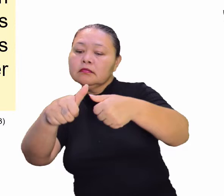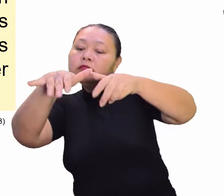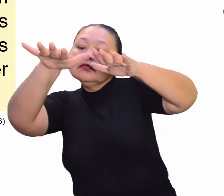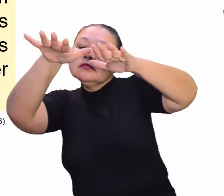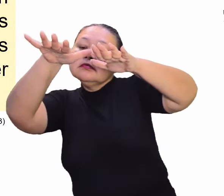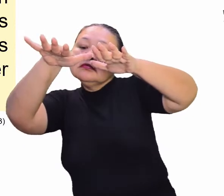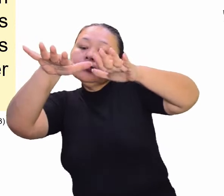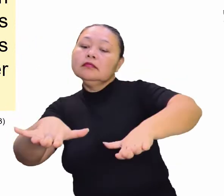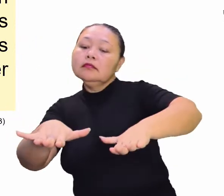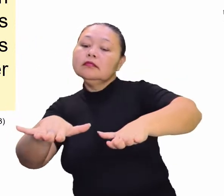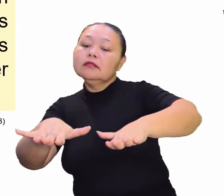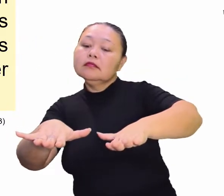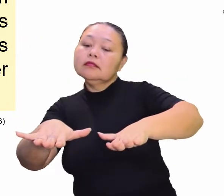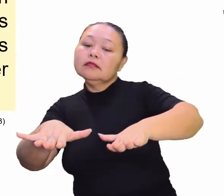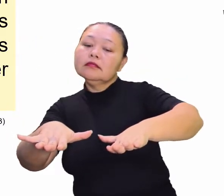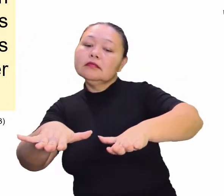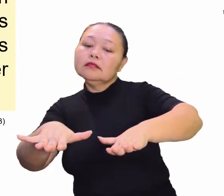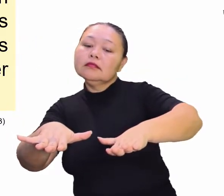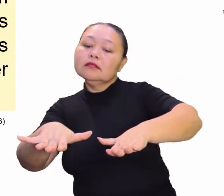principal fixar